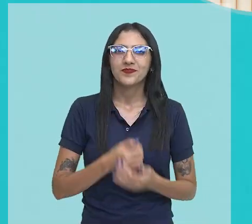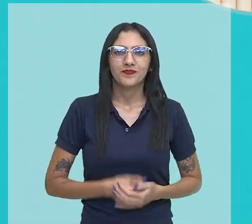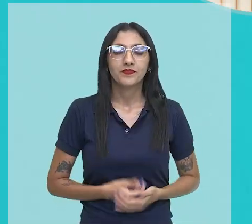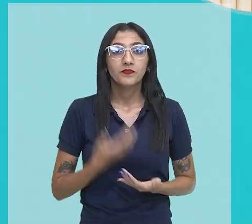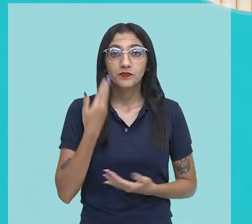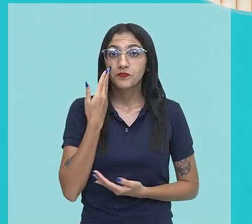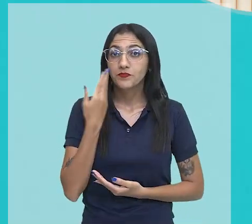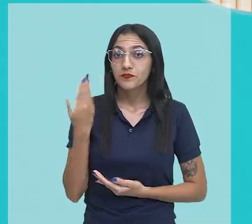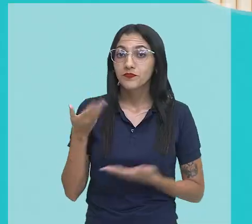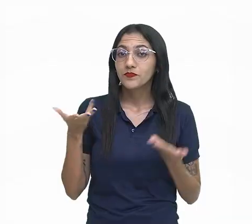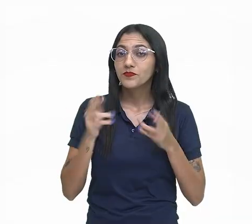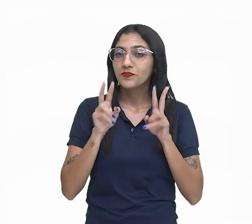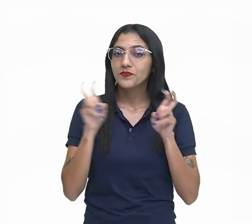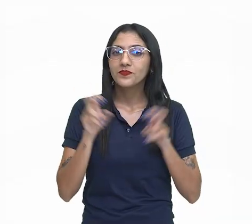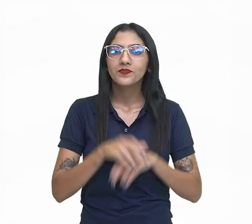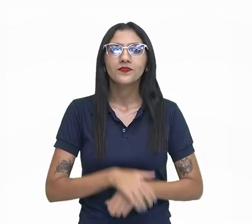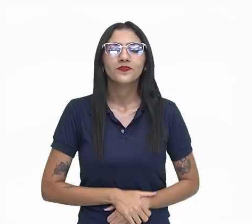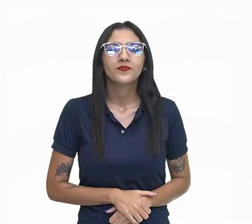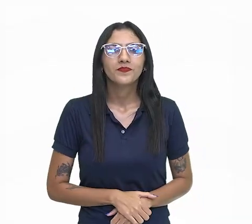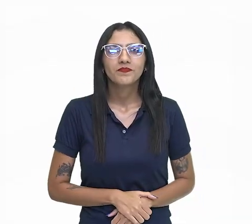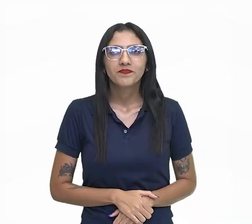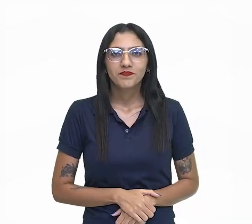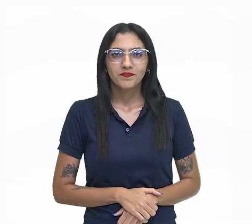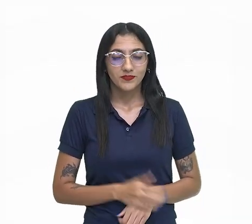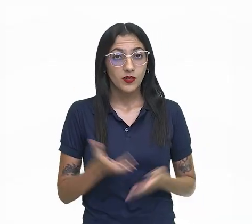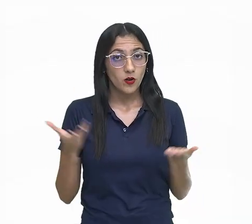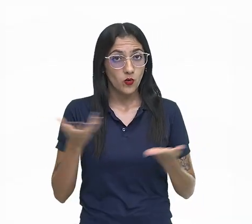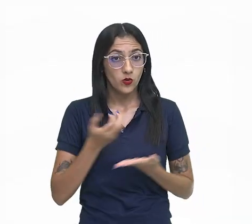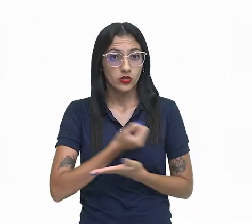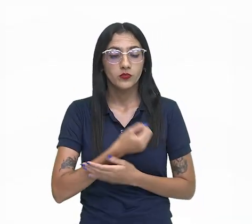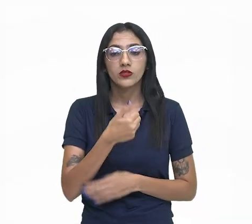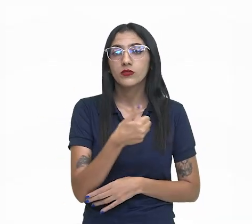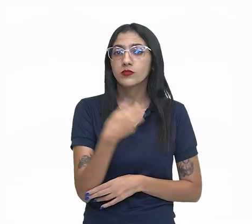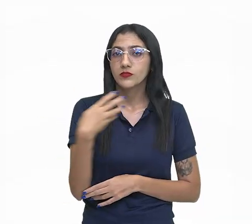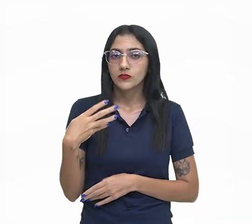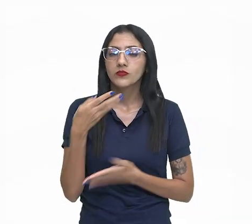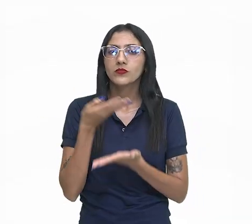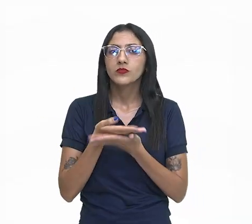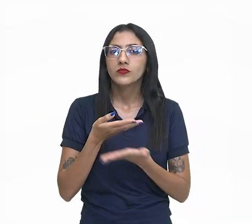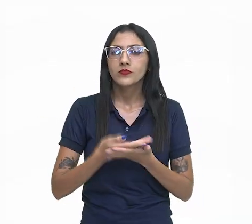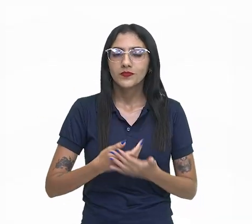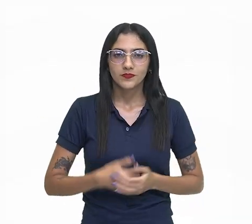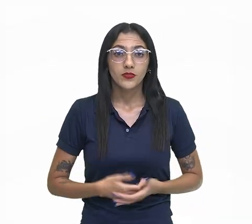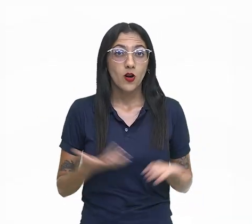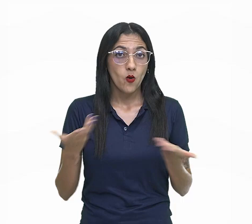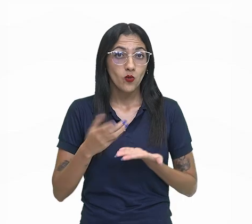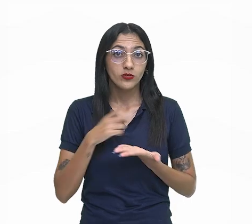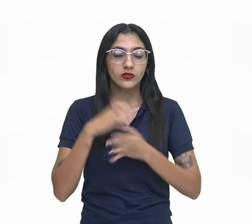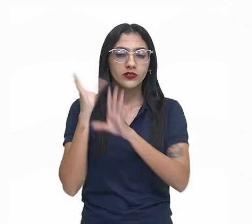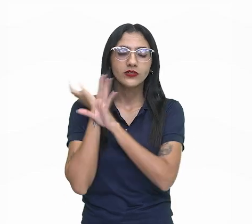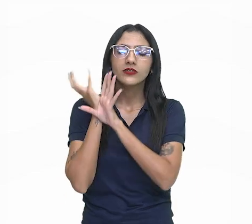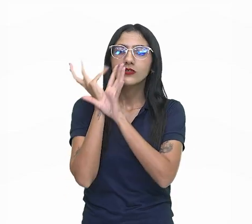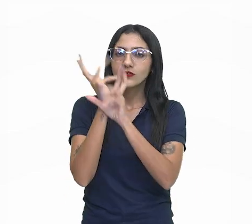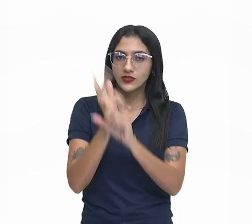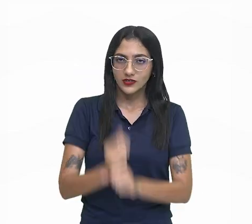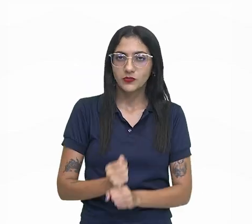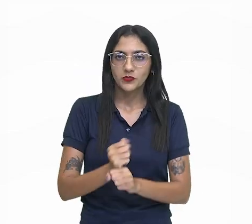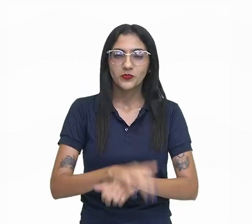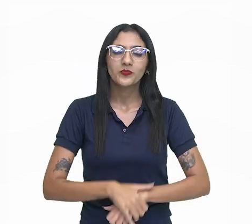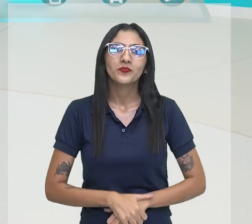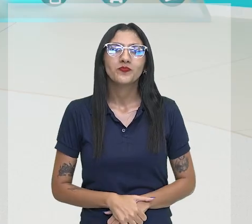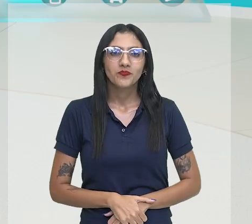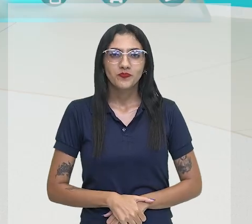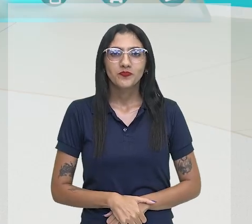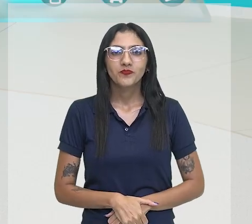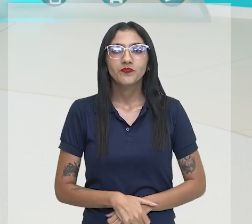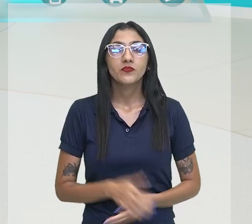conteúdo da nossa aula? Esta é a nossa aula de número 14 e teremos revisão e avaliação.